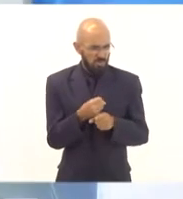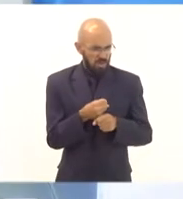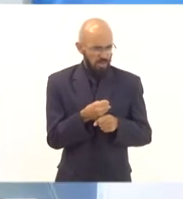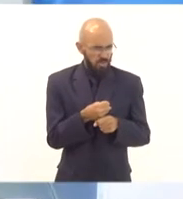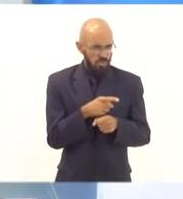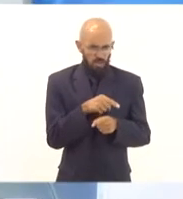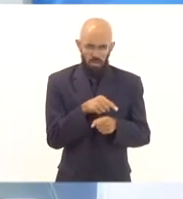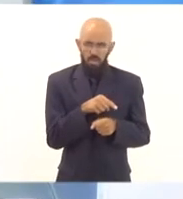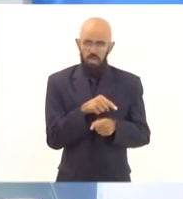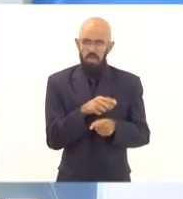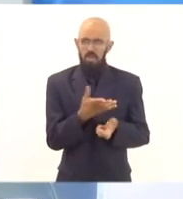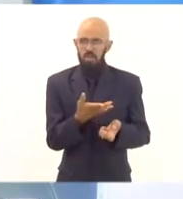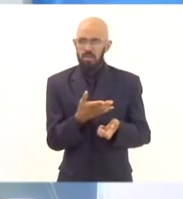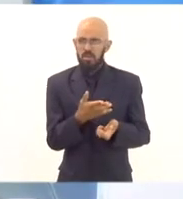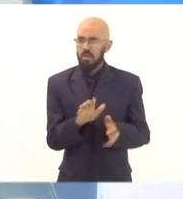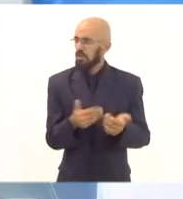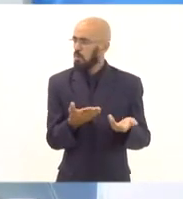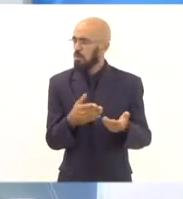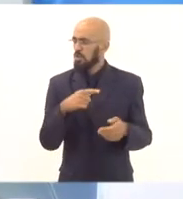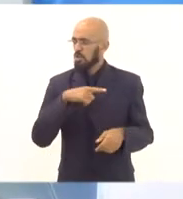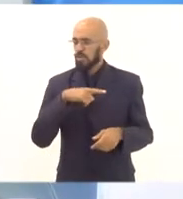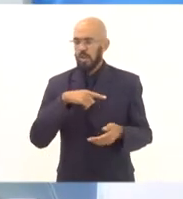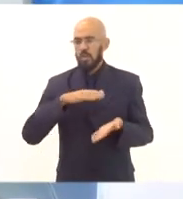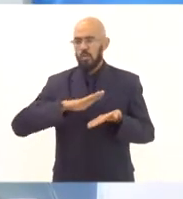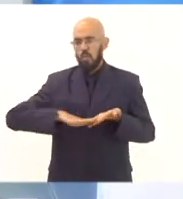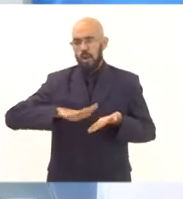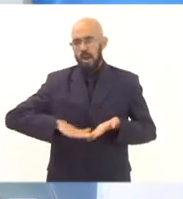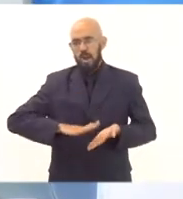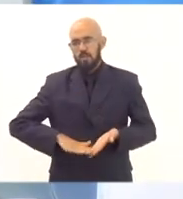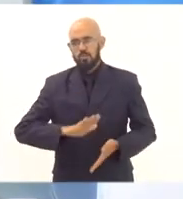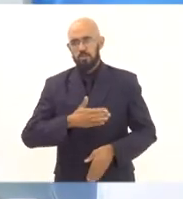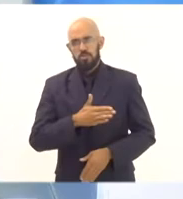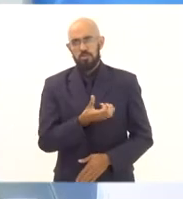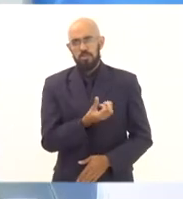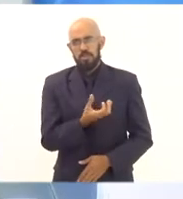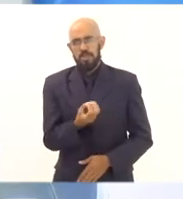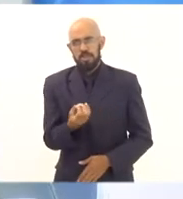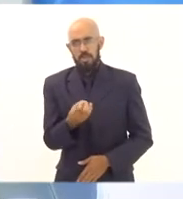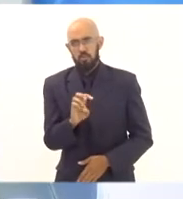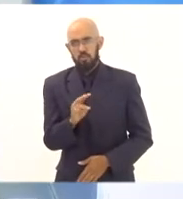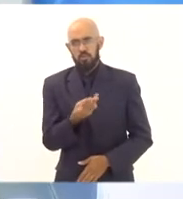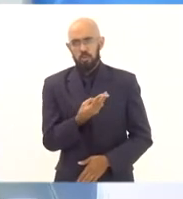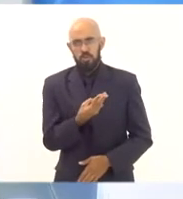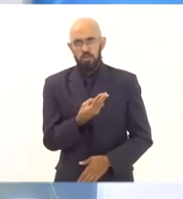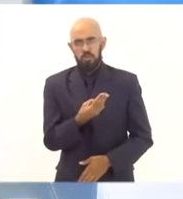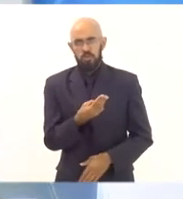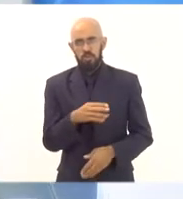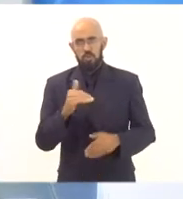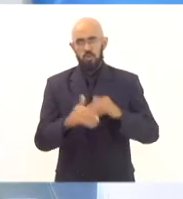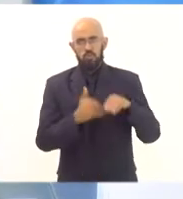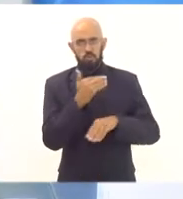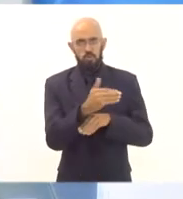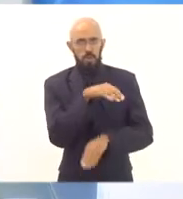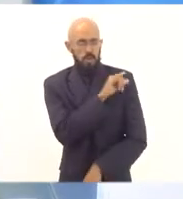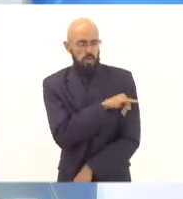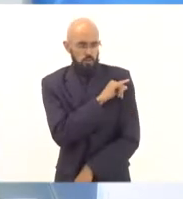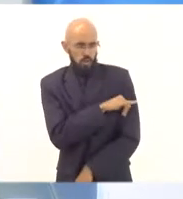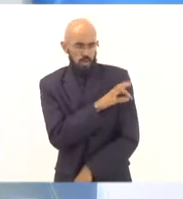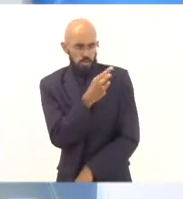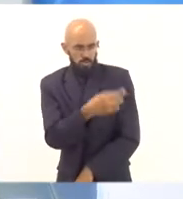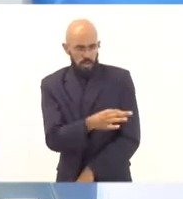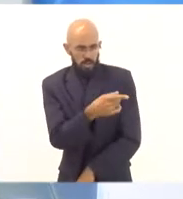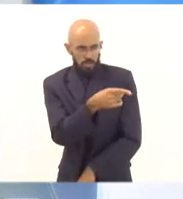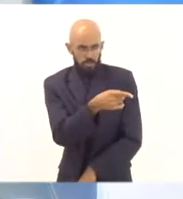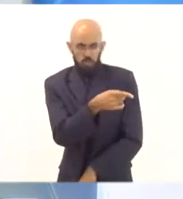280 milhões então a gente já tem um gasto aí de quase 600 milhões com com super RJ englobando